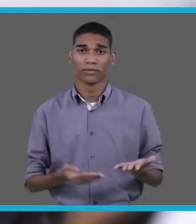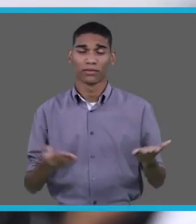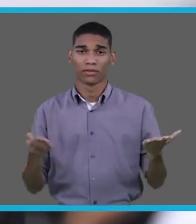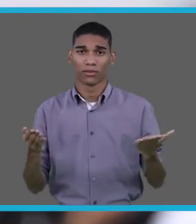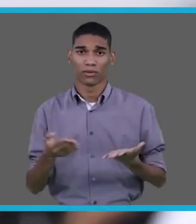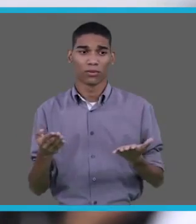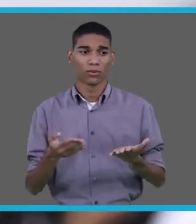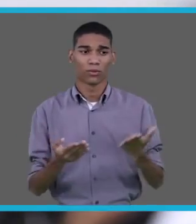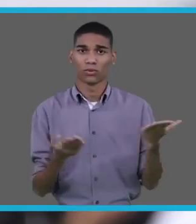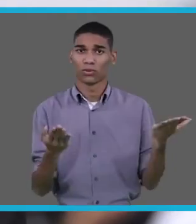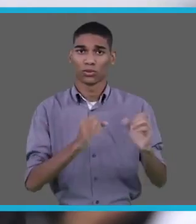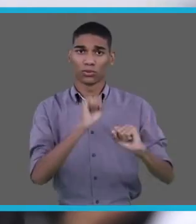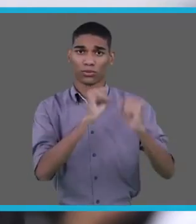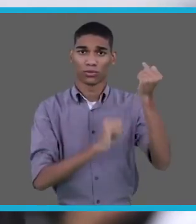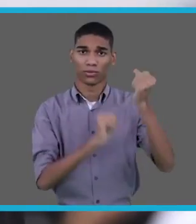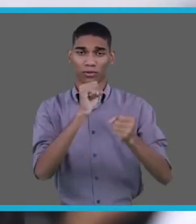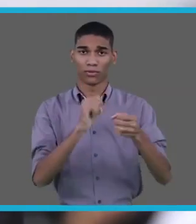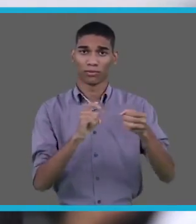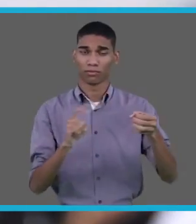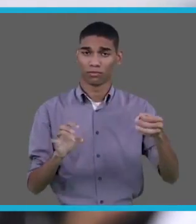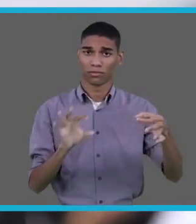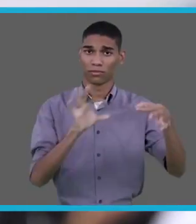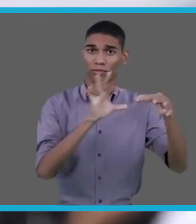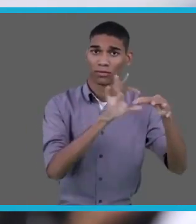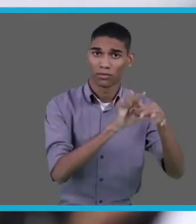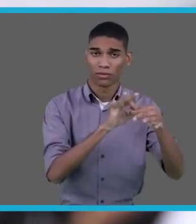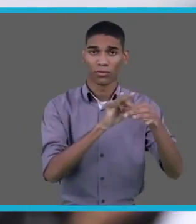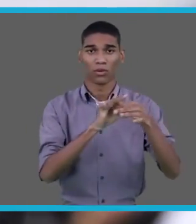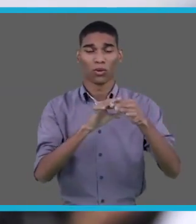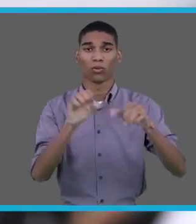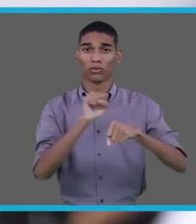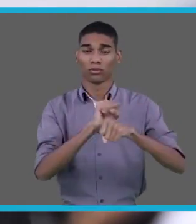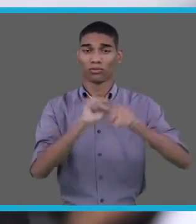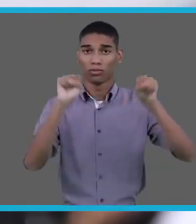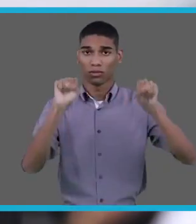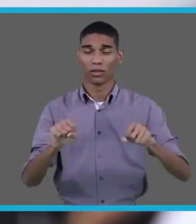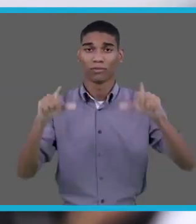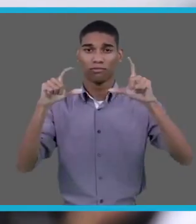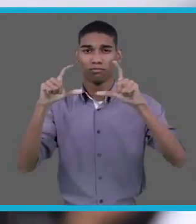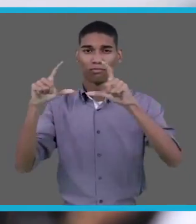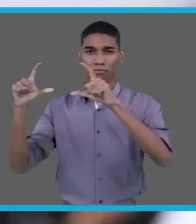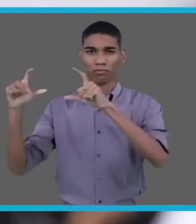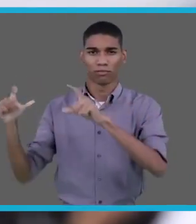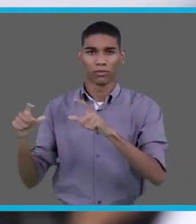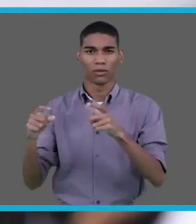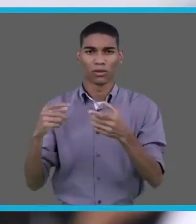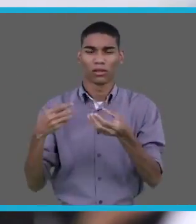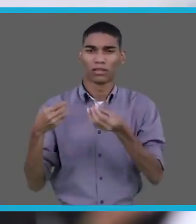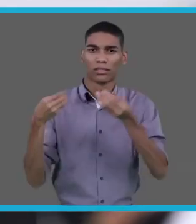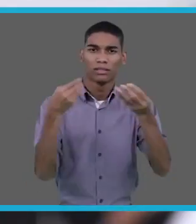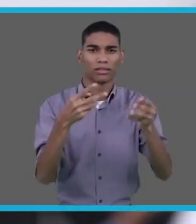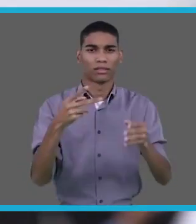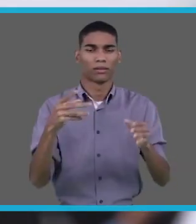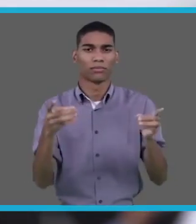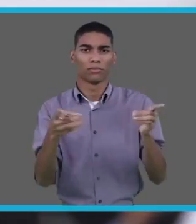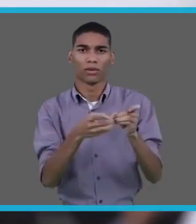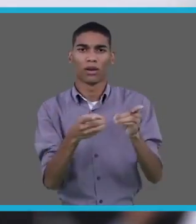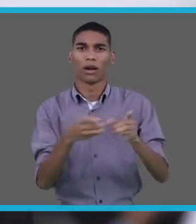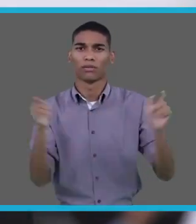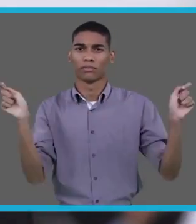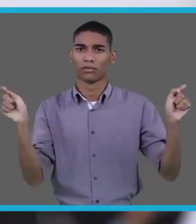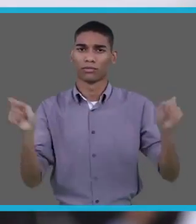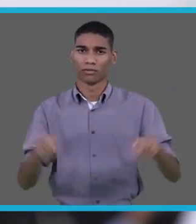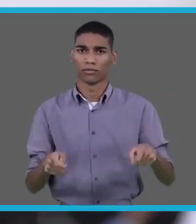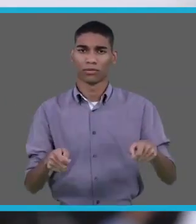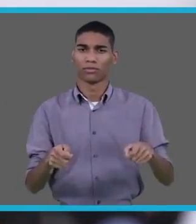First Energy, ela surge como uma empresa integradora de sistemas fotovoltaicos, buscando propiciar ao cliente a